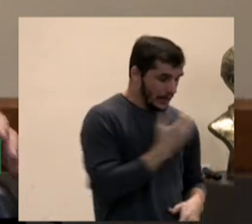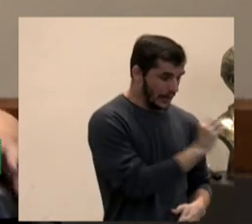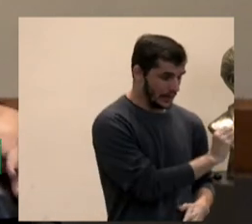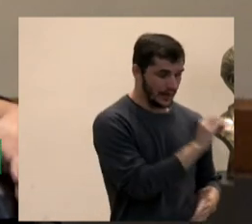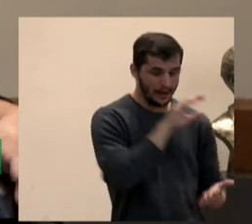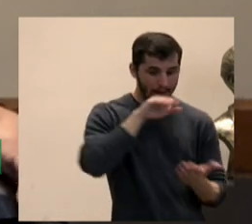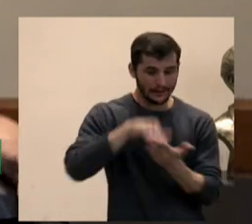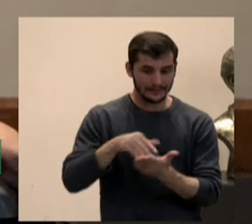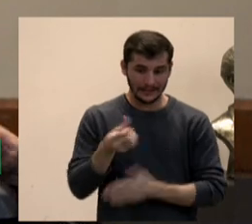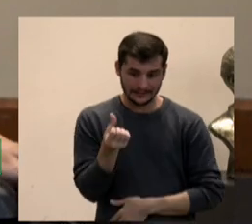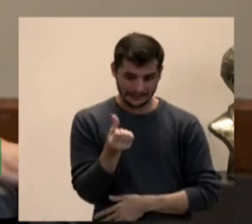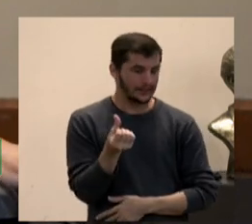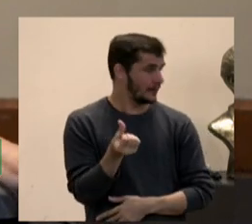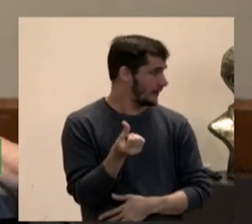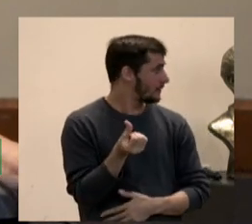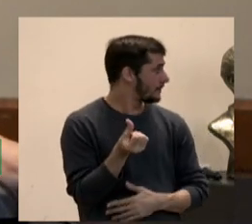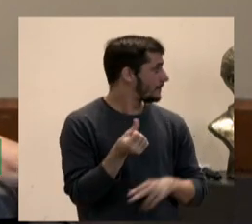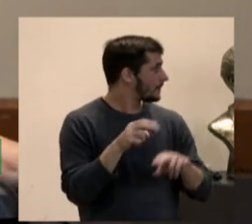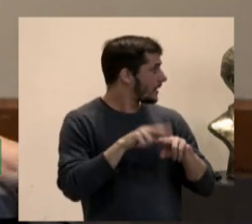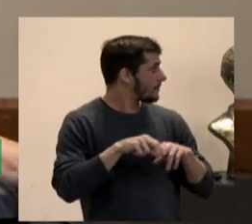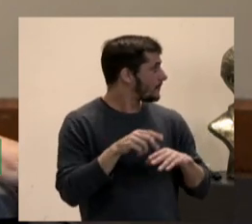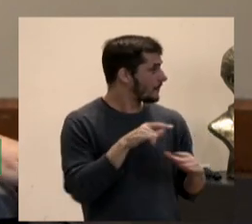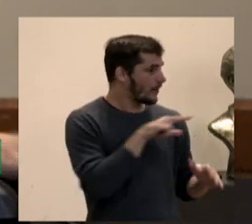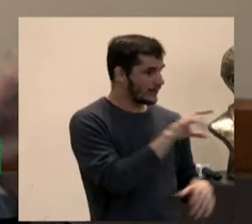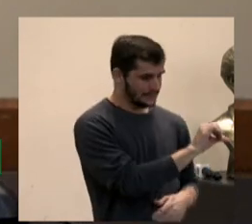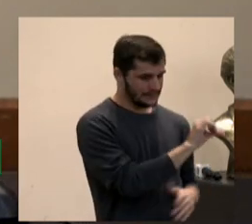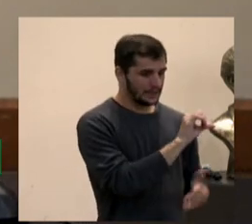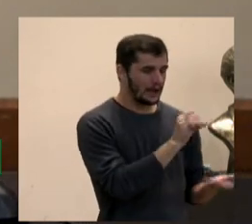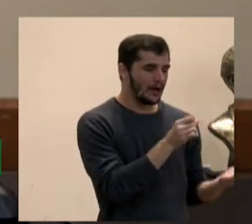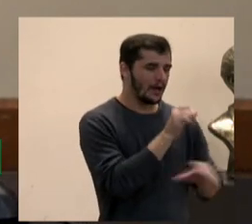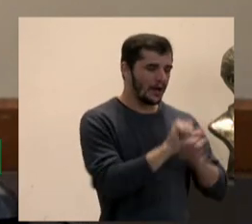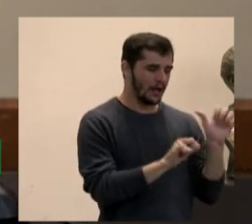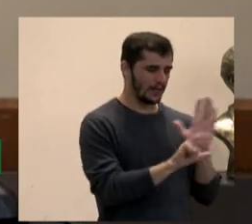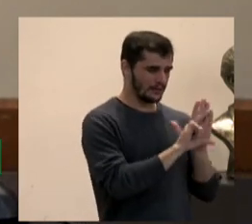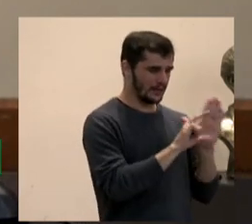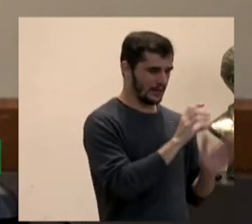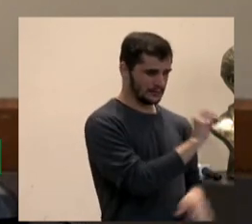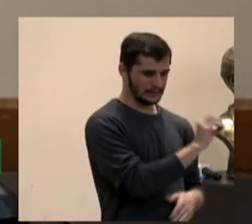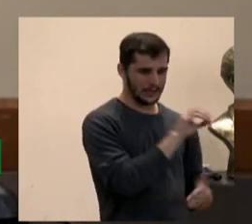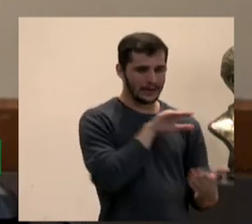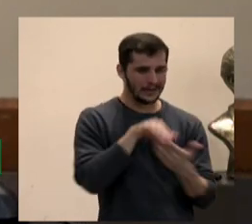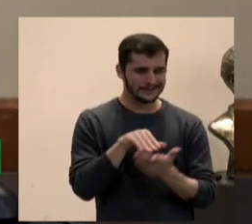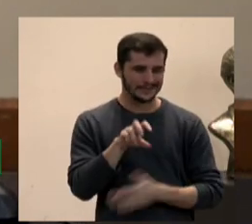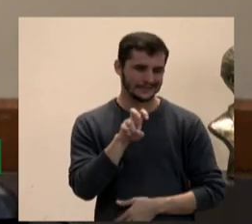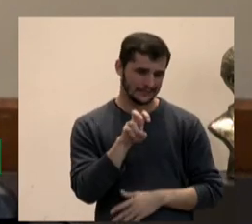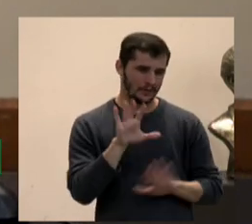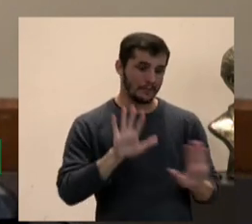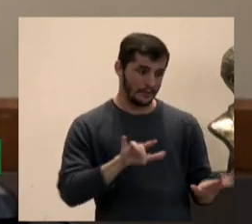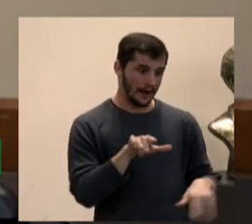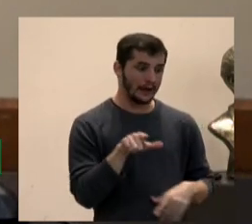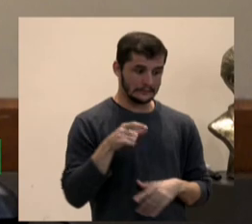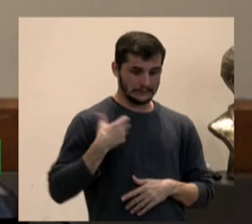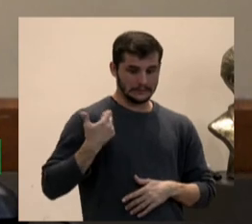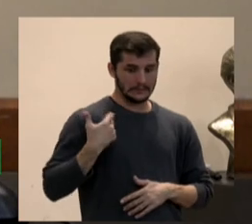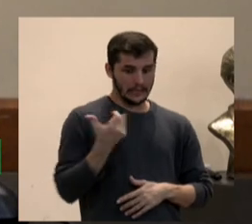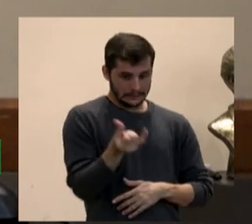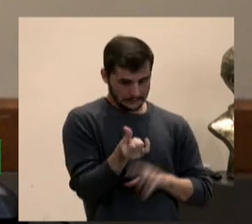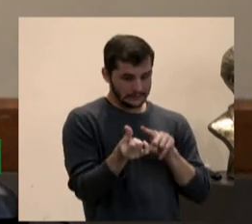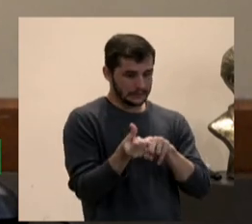dizendo 6, embora já tenham colocado 5 na legislação, porque as de 6 ainda estão lá, né? Eu vou